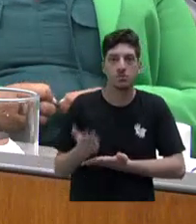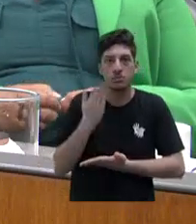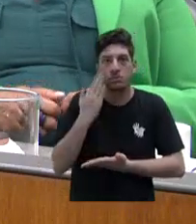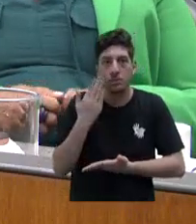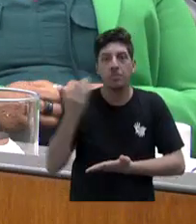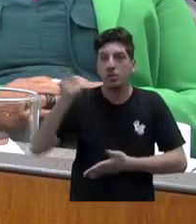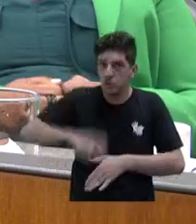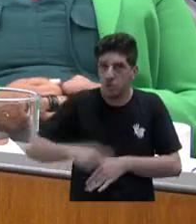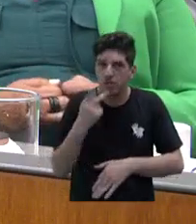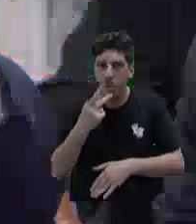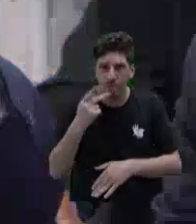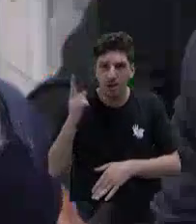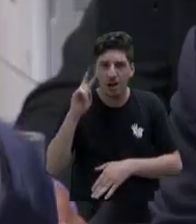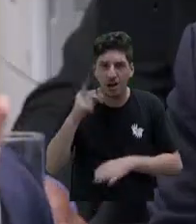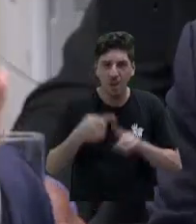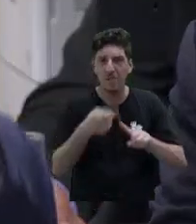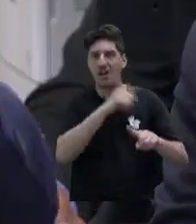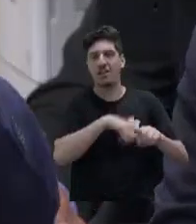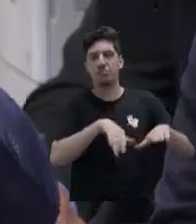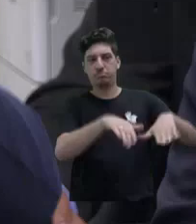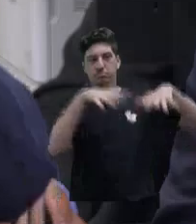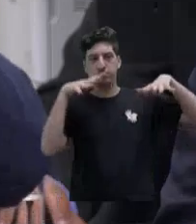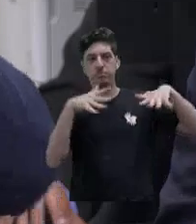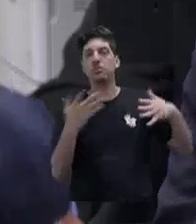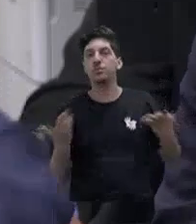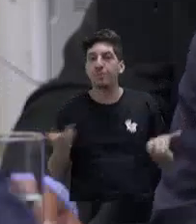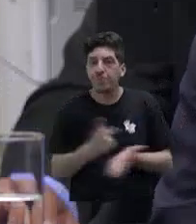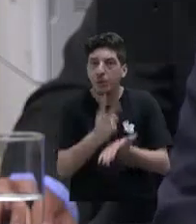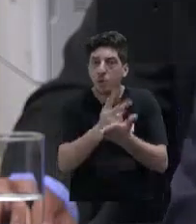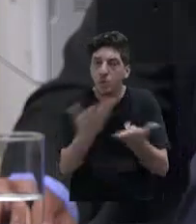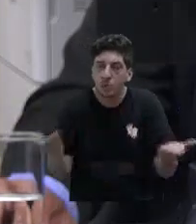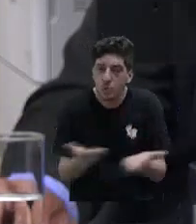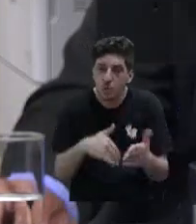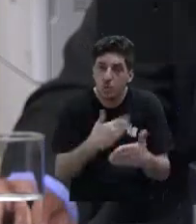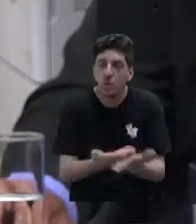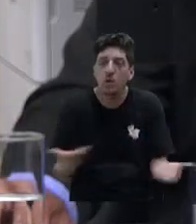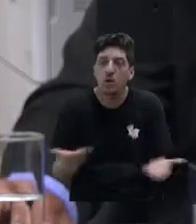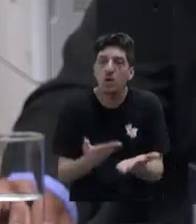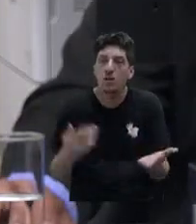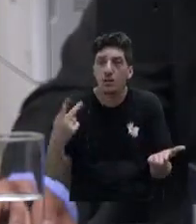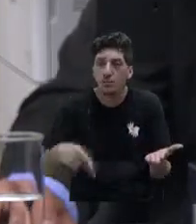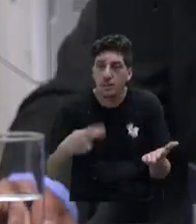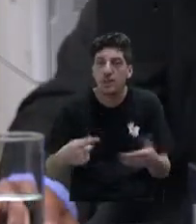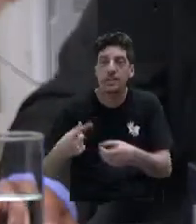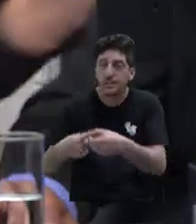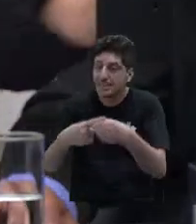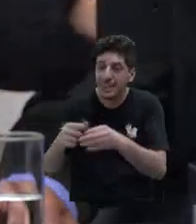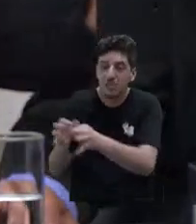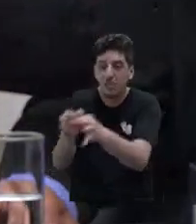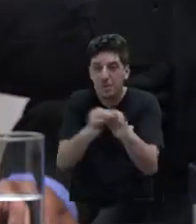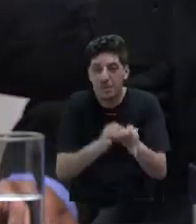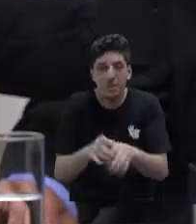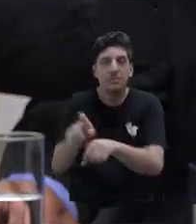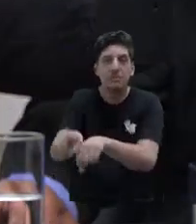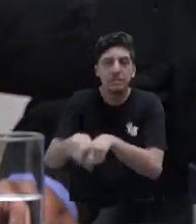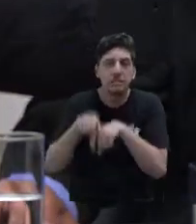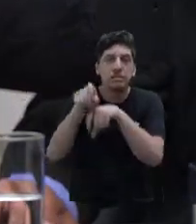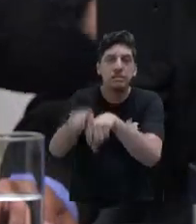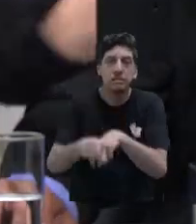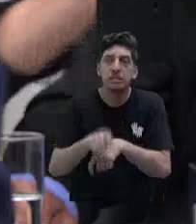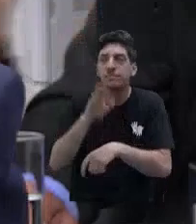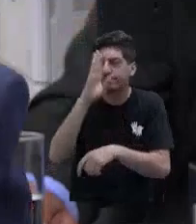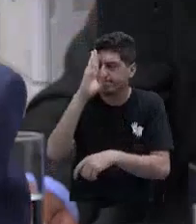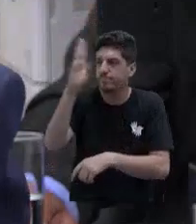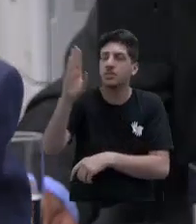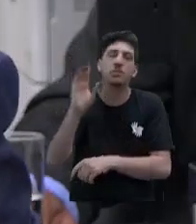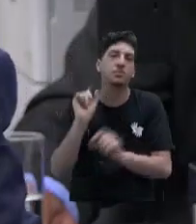audiência. Ainda continua existindo, no nosso interiorzão, sobretudo, o discurso